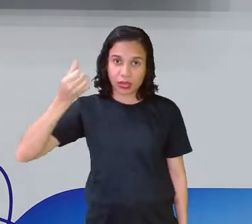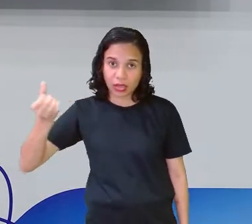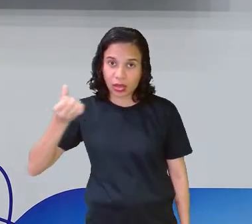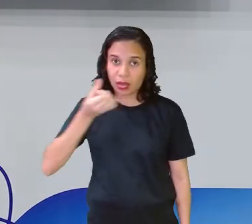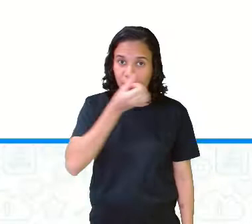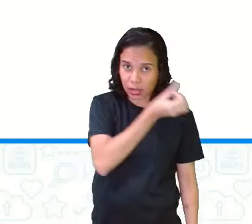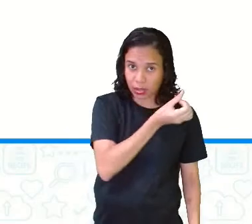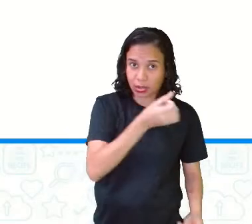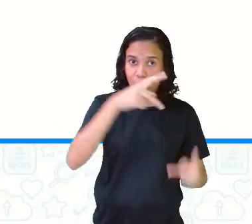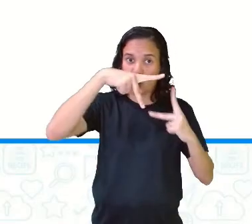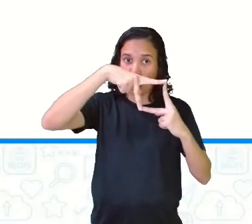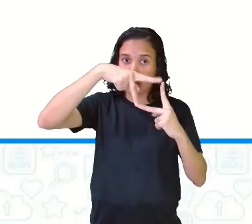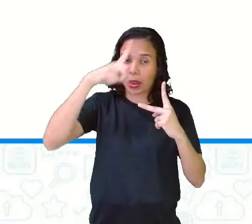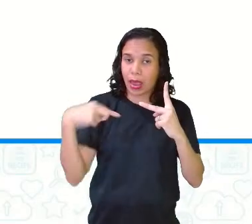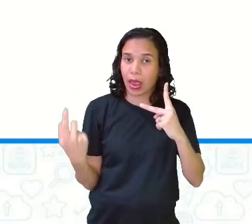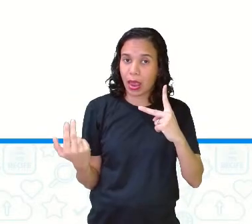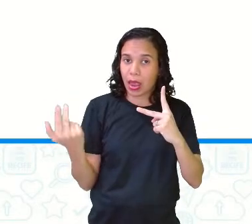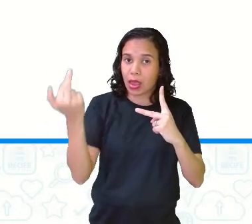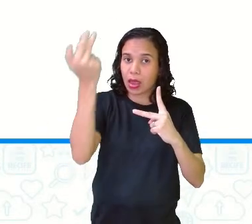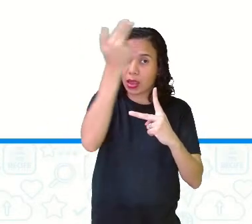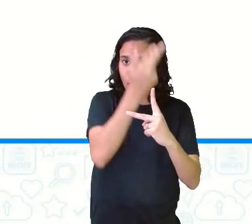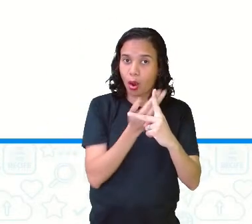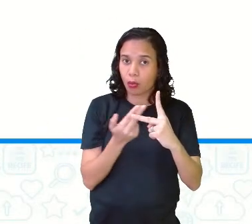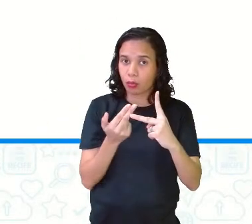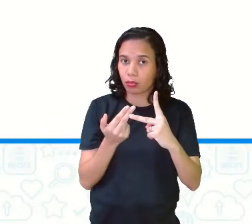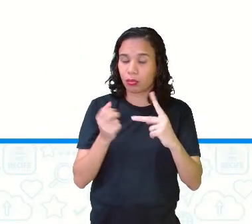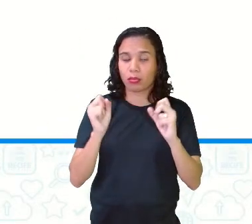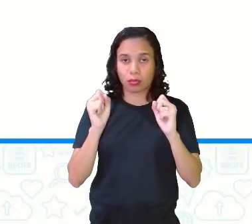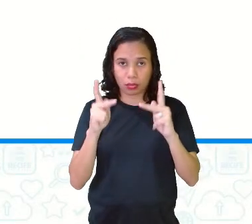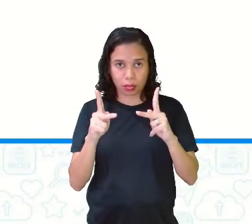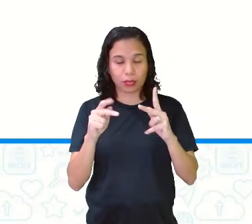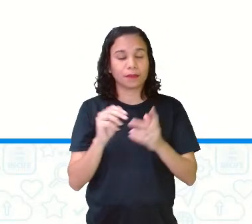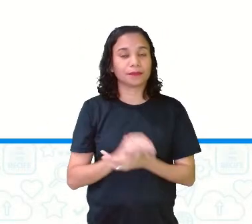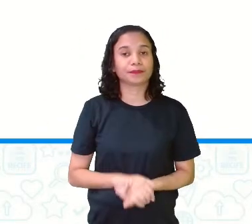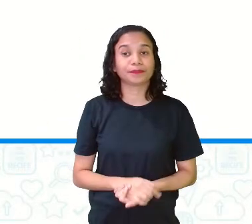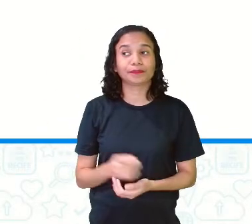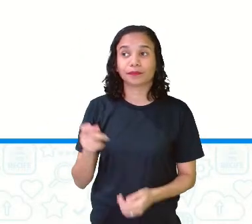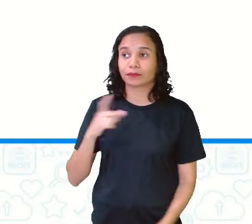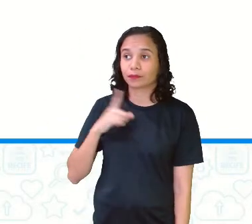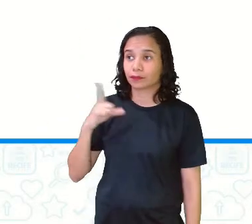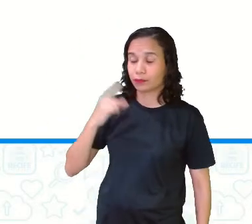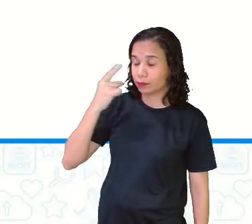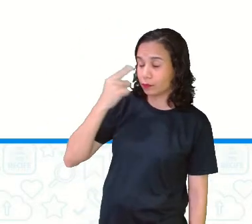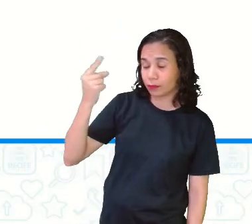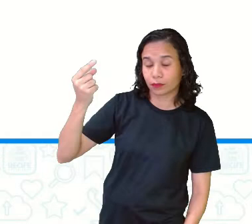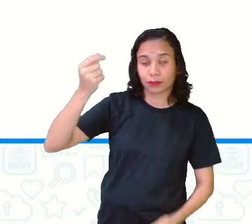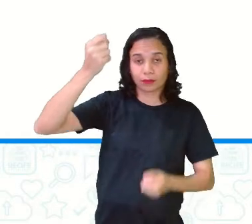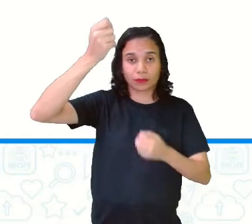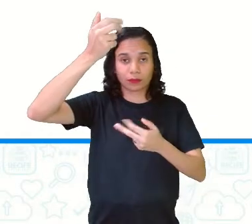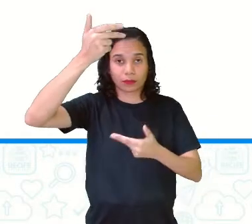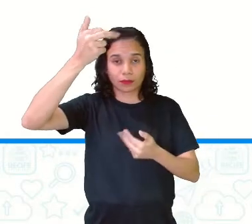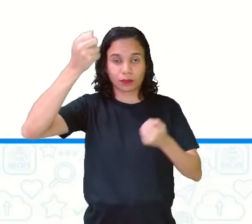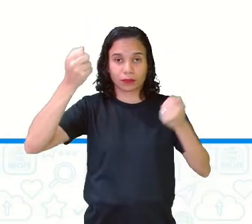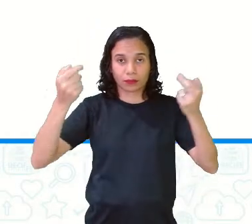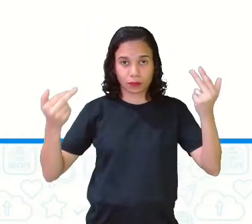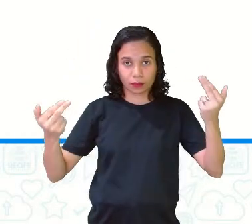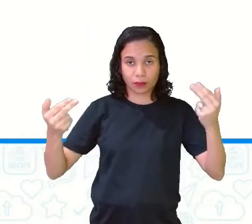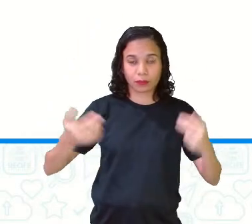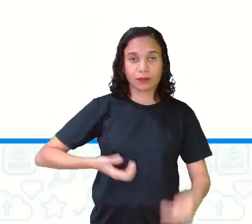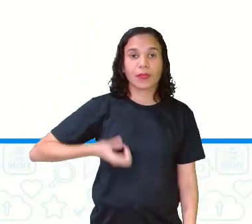tem os lados iguais, tá? Quadrado tem lados iguais. Eu tenho